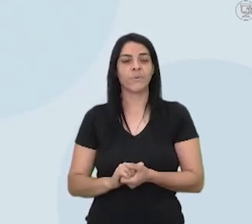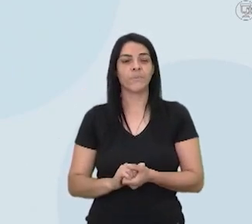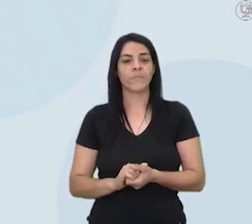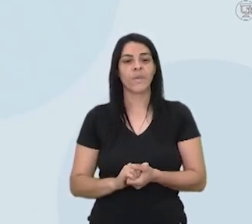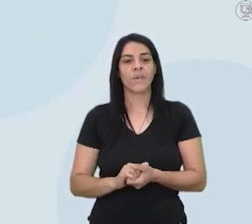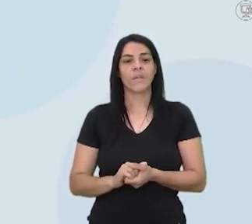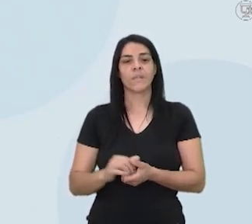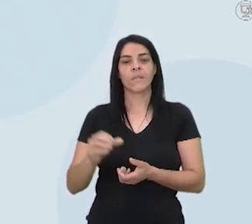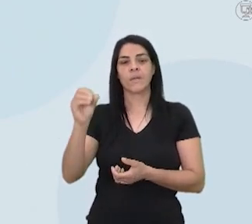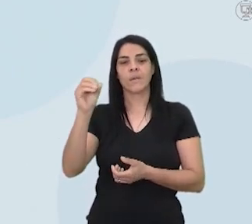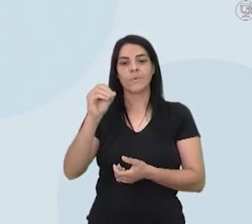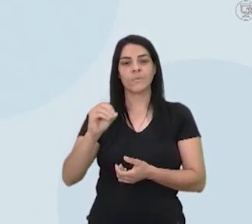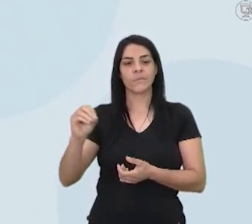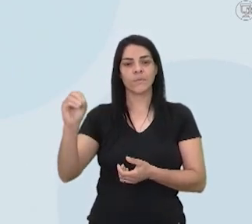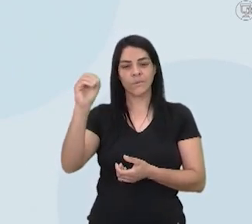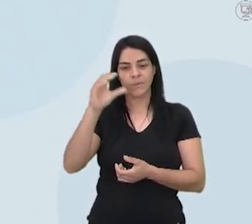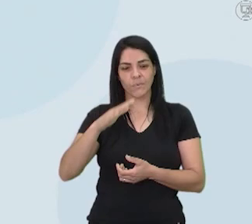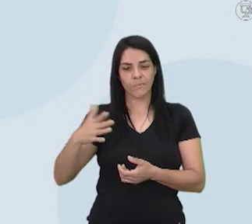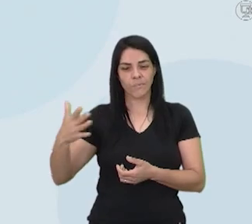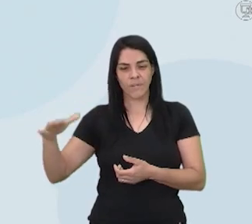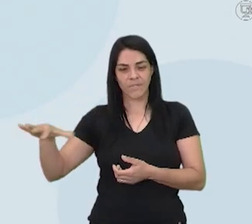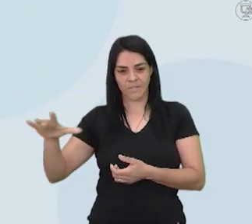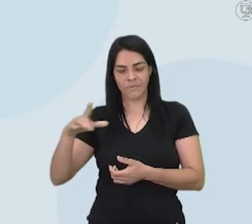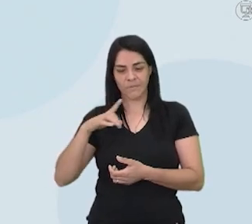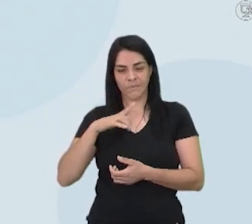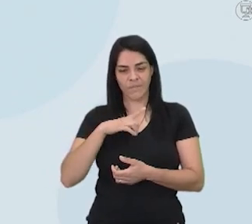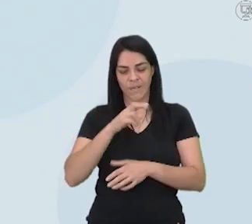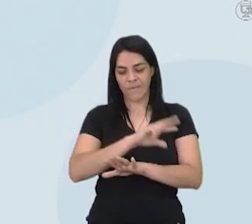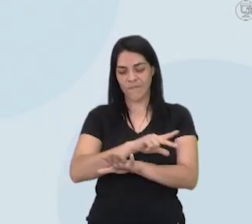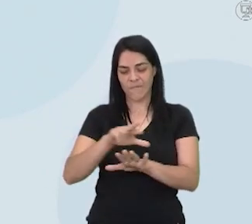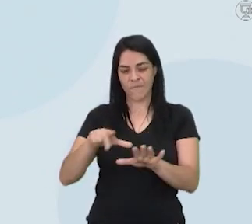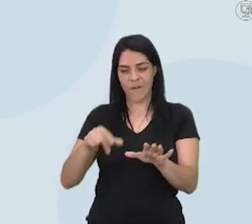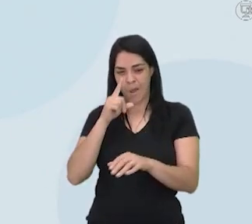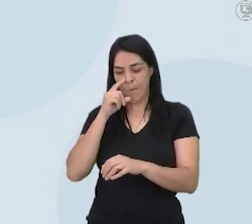colocada aí como terra de tanto lixo que foi formado